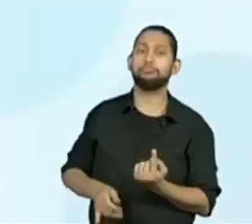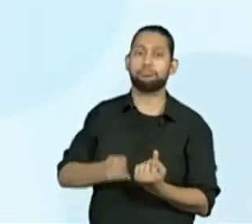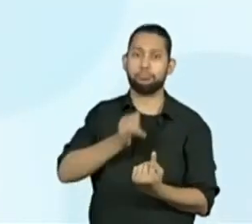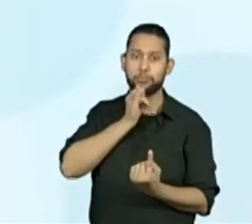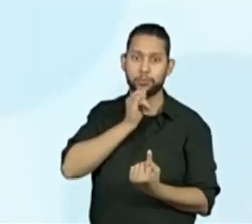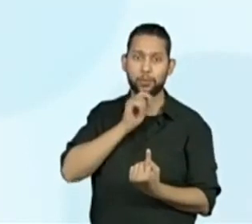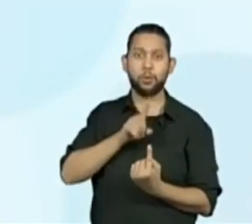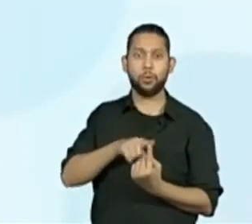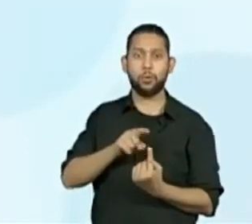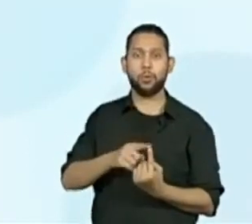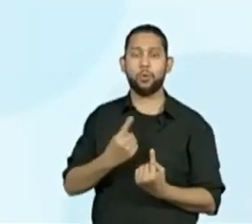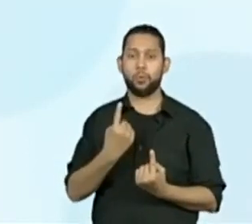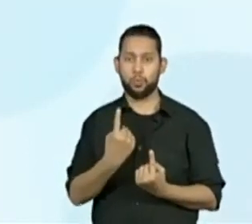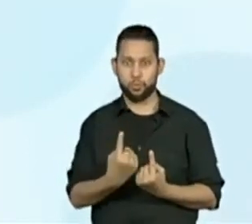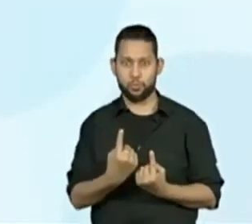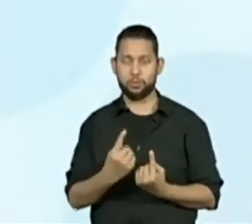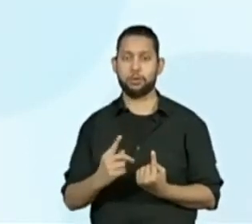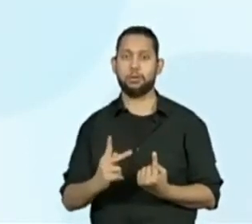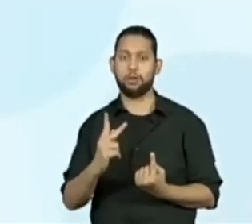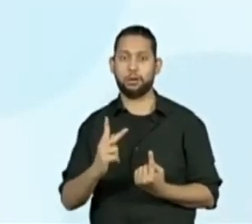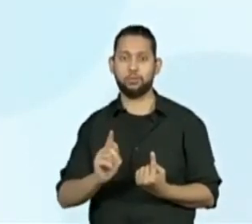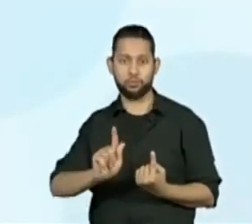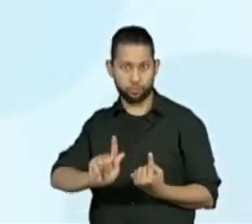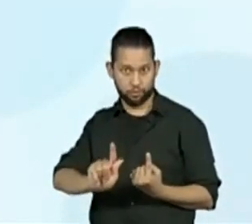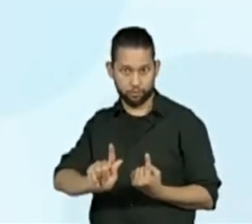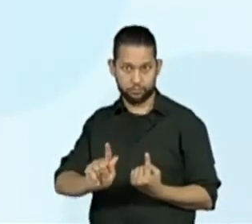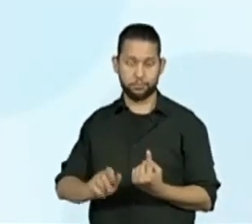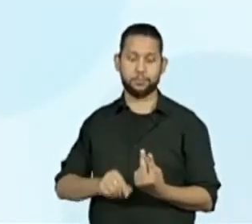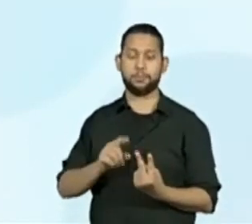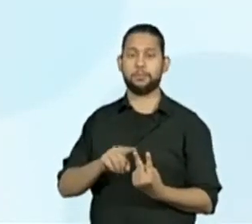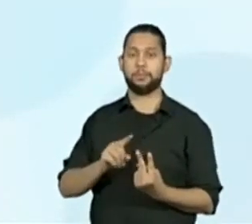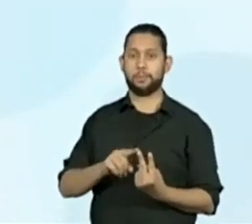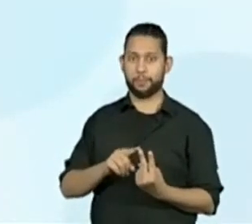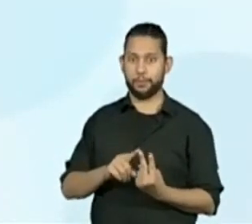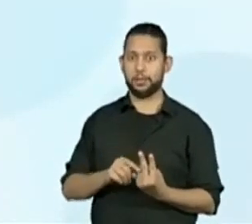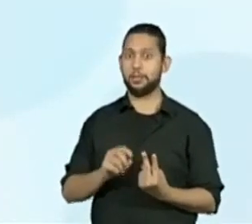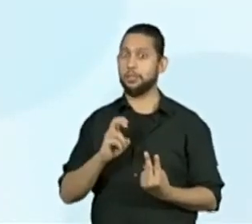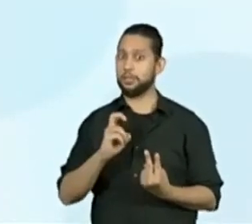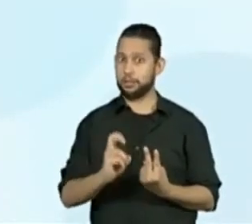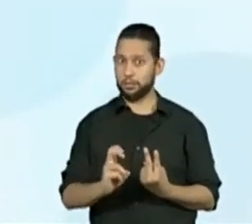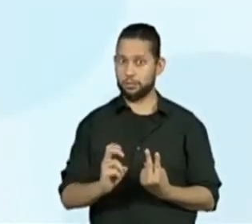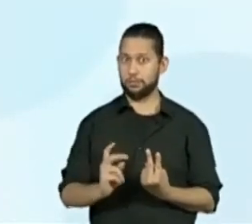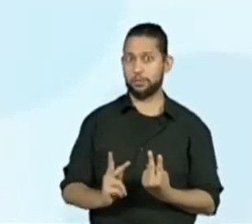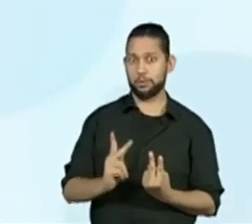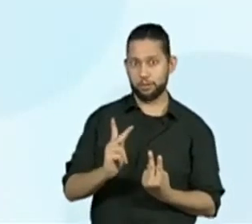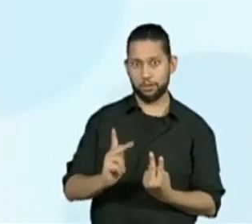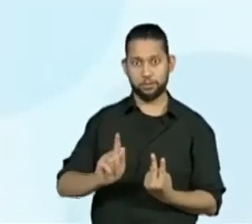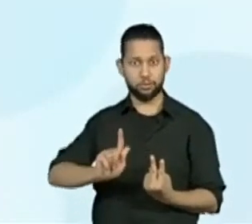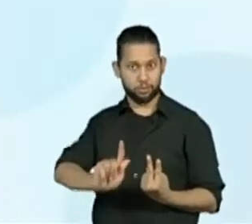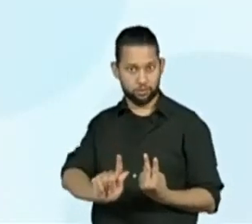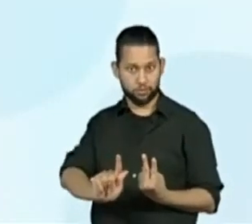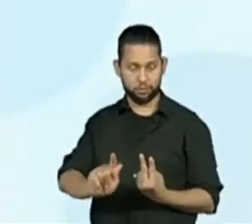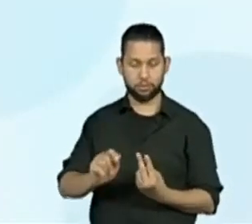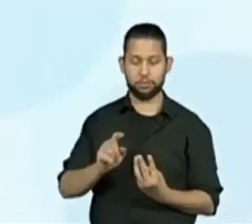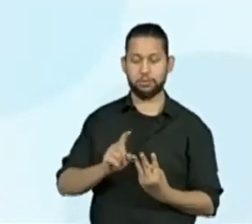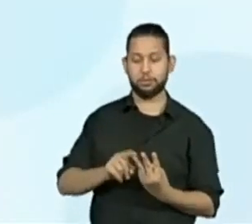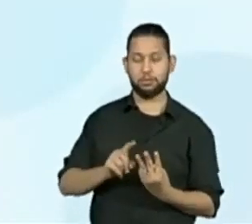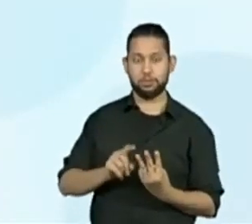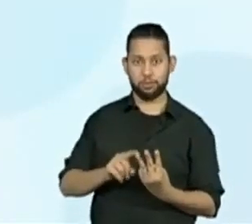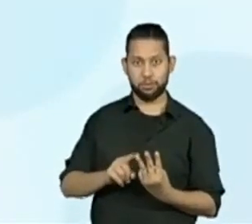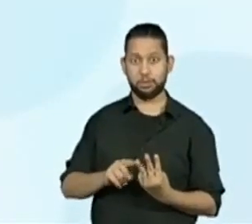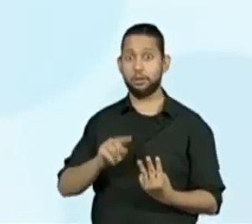lá na quitanda dela pacotes com 1kg de legume pacotes com